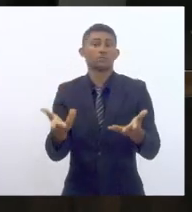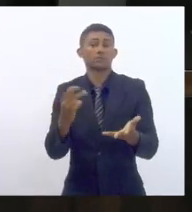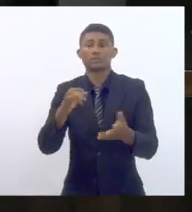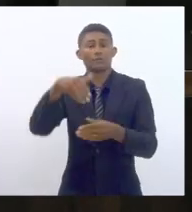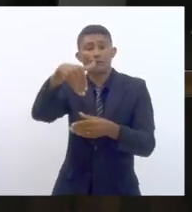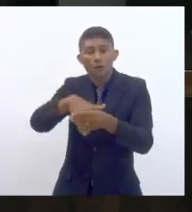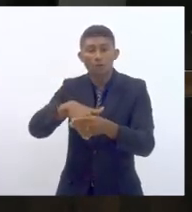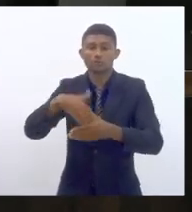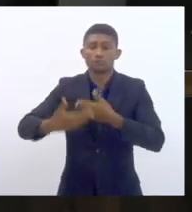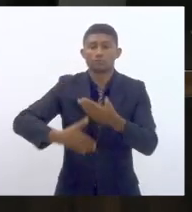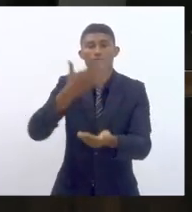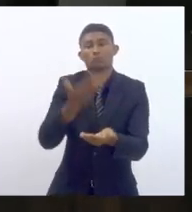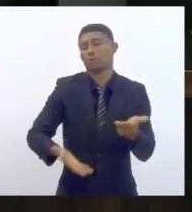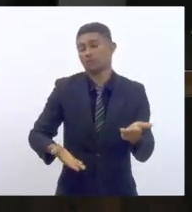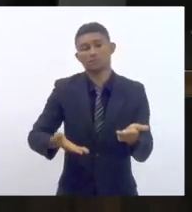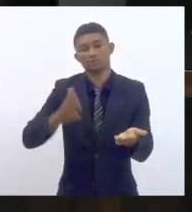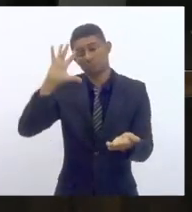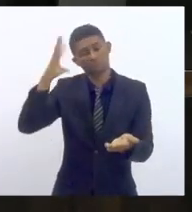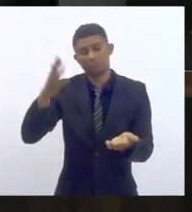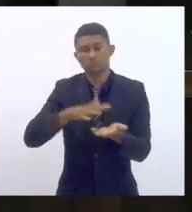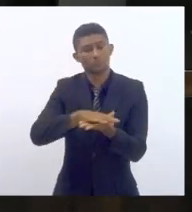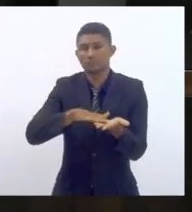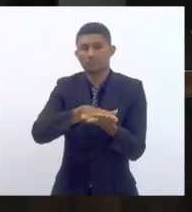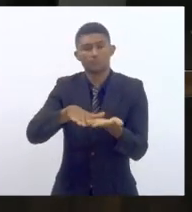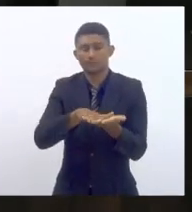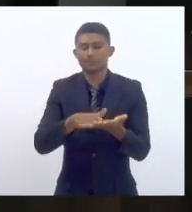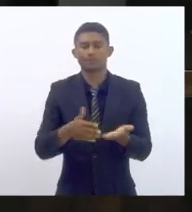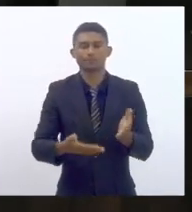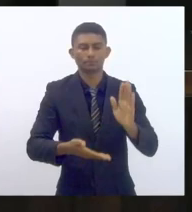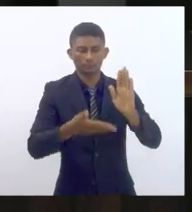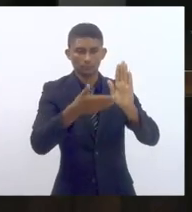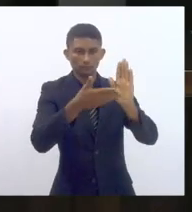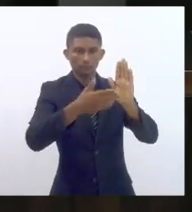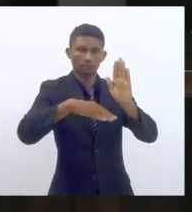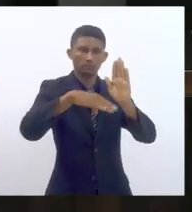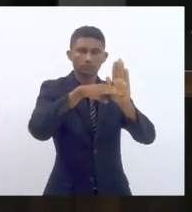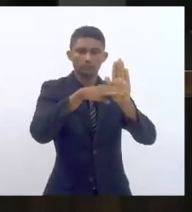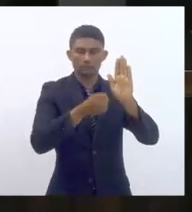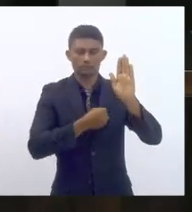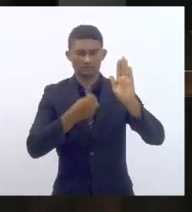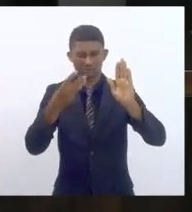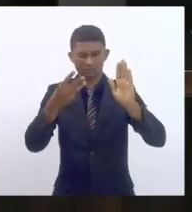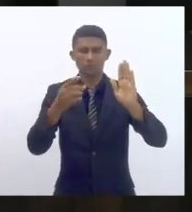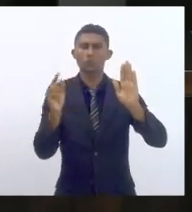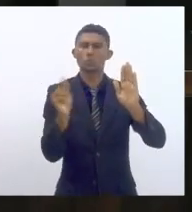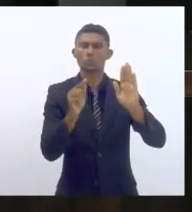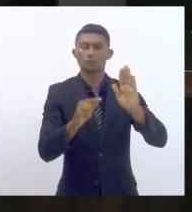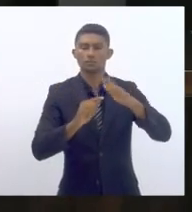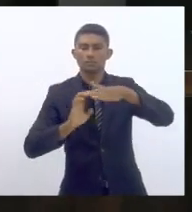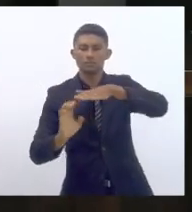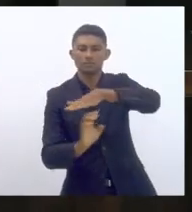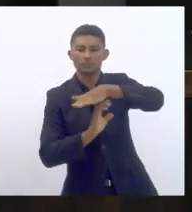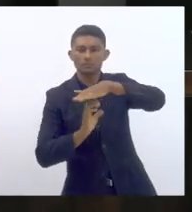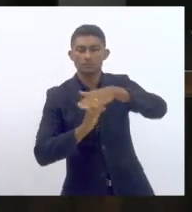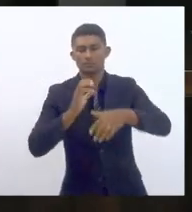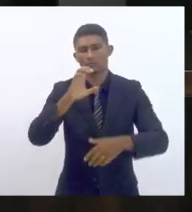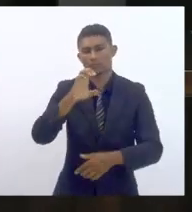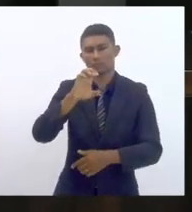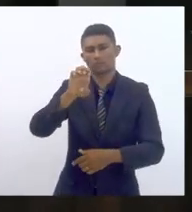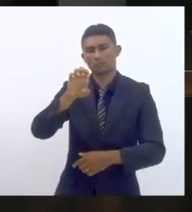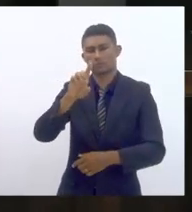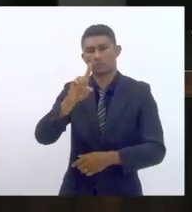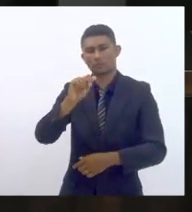não resolve. Em relação ao 3, que é dos sedaianos, tem um